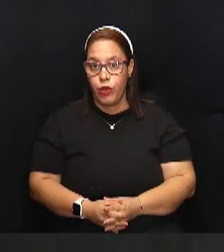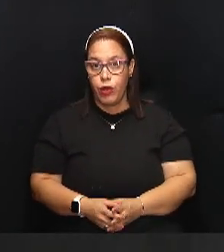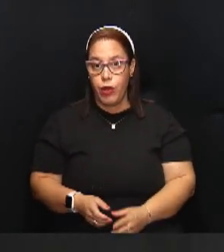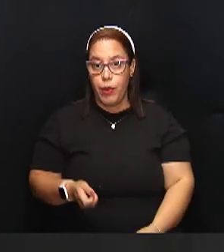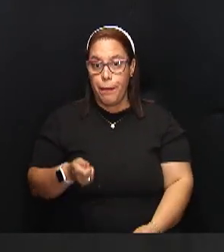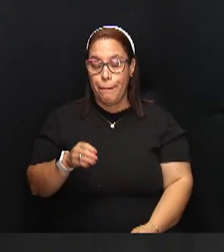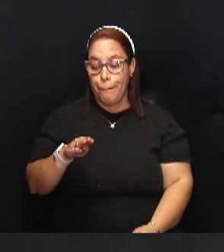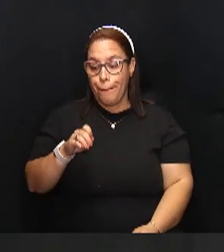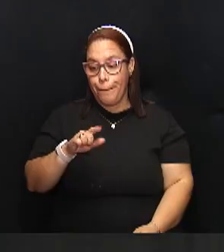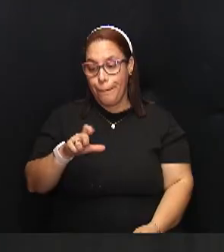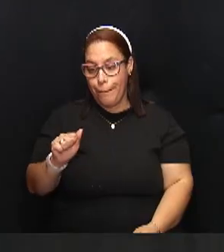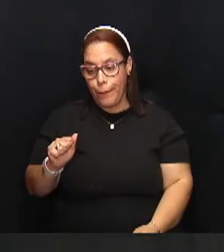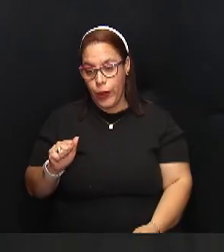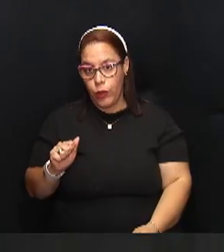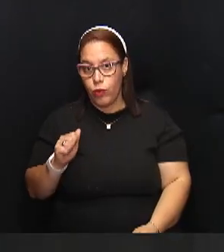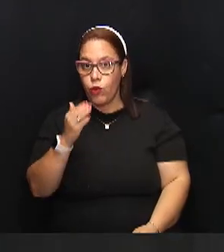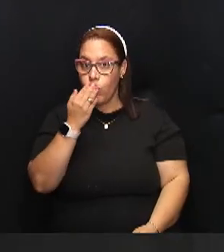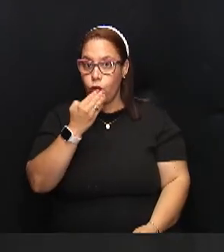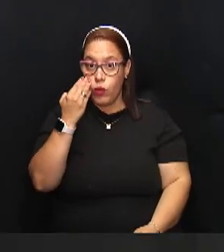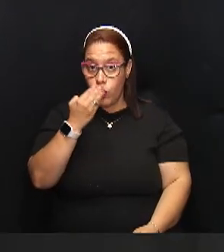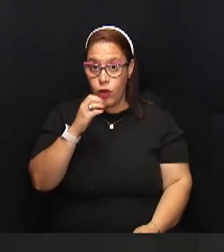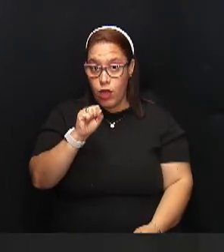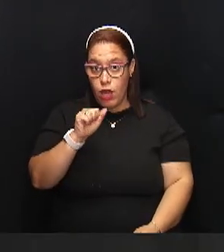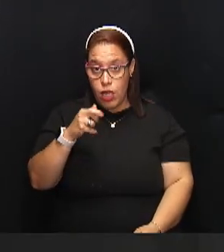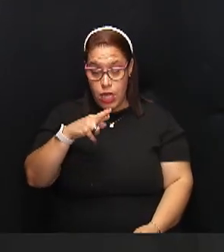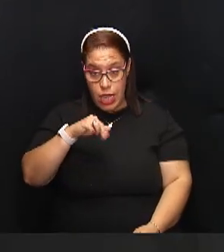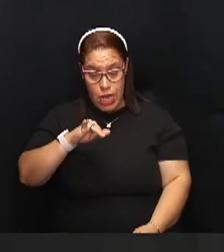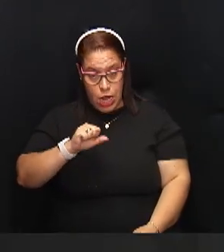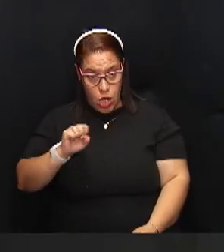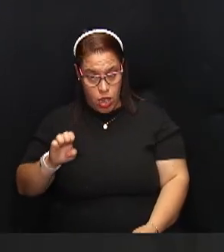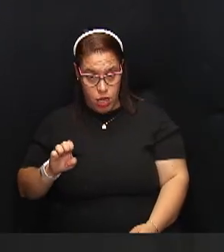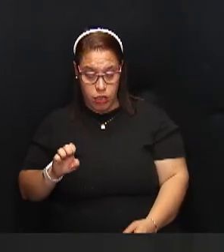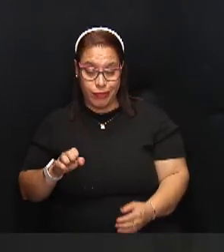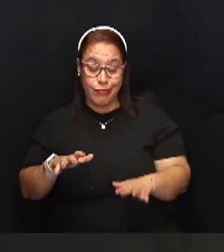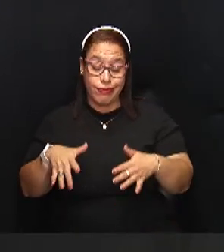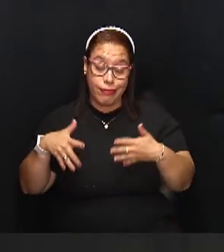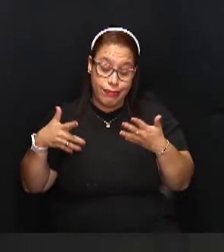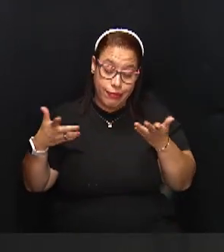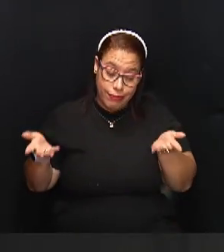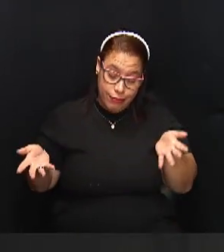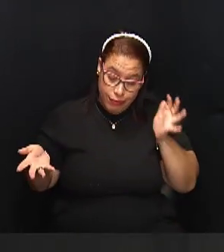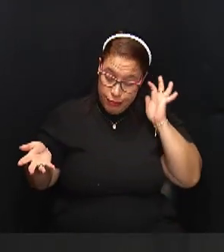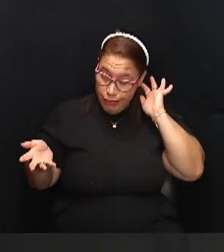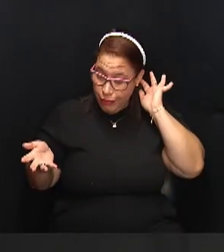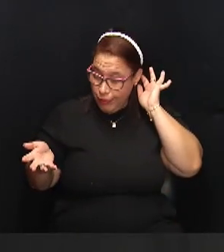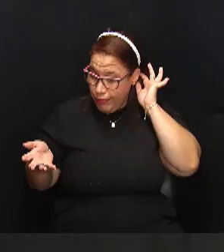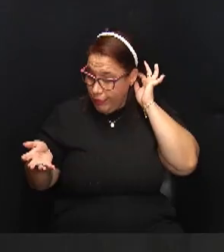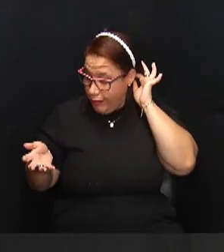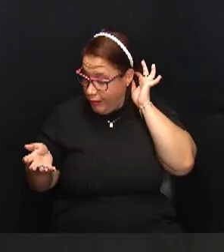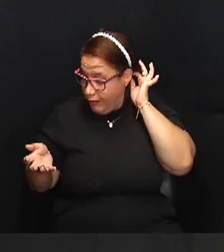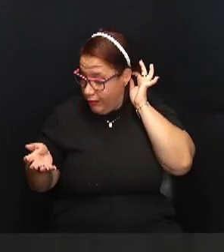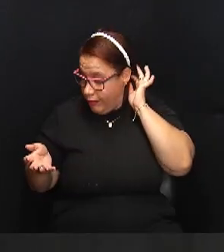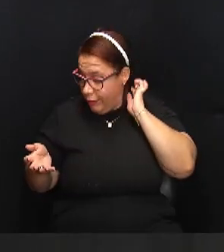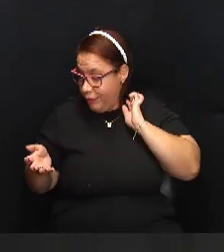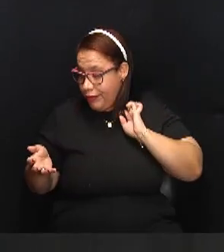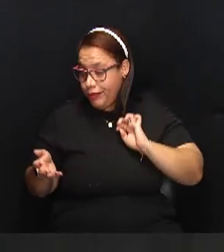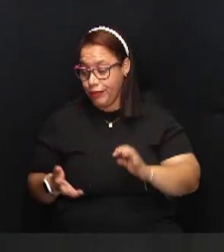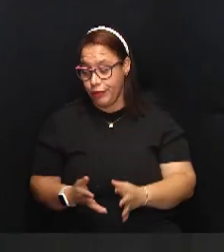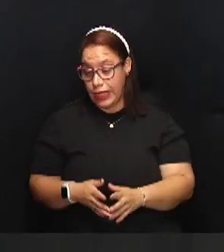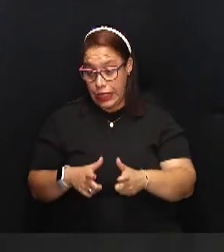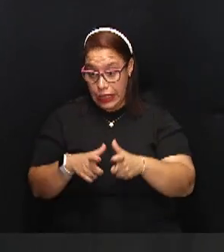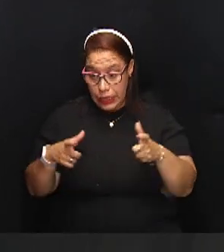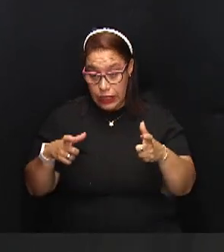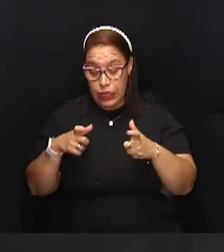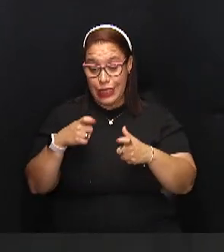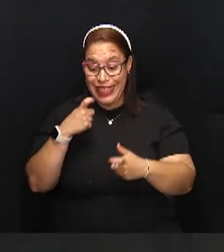balas, enfim, né, o açúcar, a sacarose propriamente dito, e acaba fazendo com que nós tenhamos uma incidência grande de